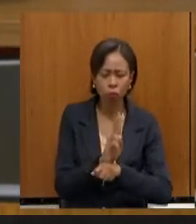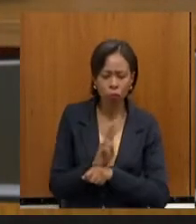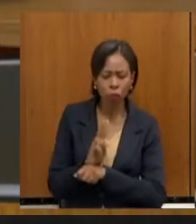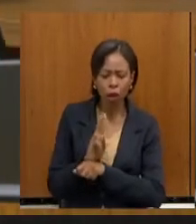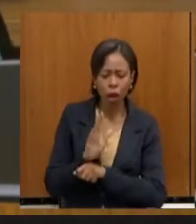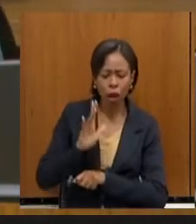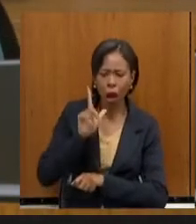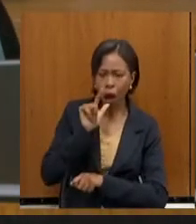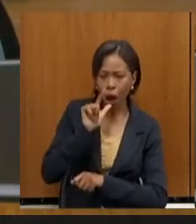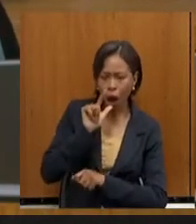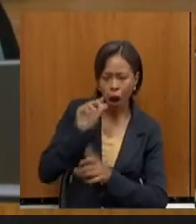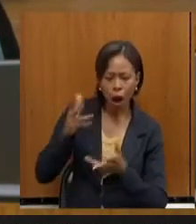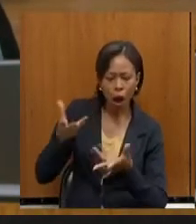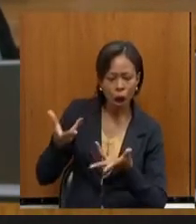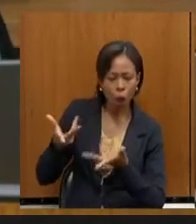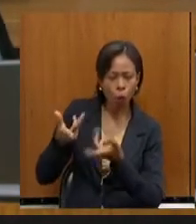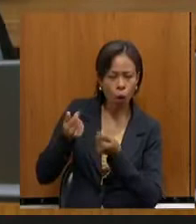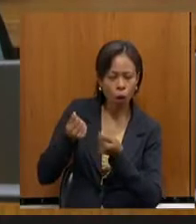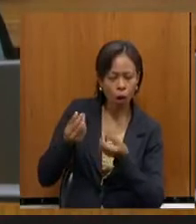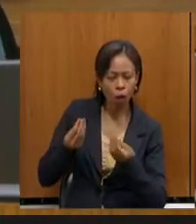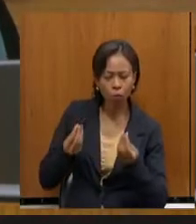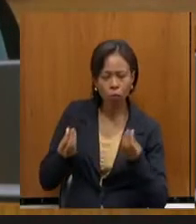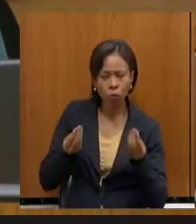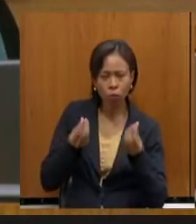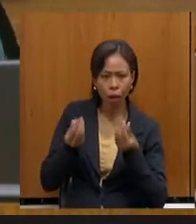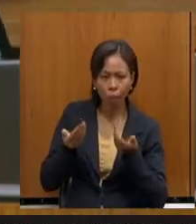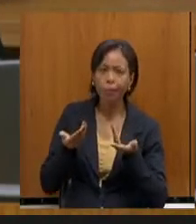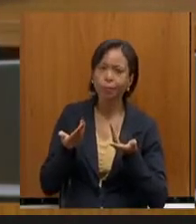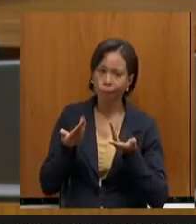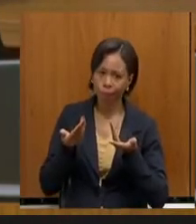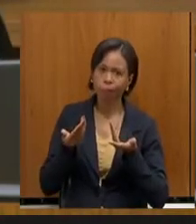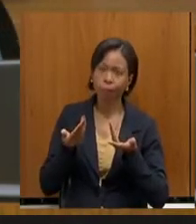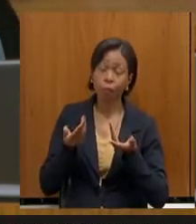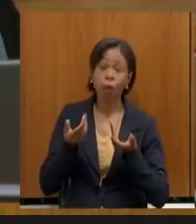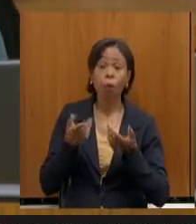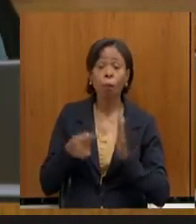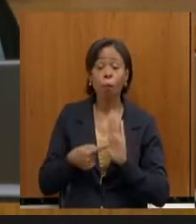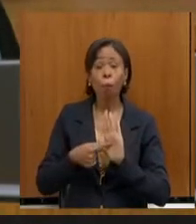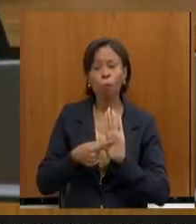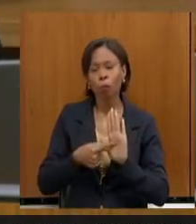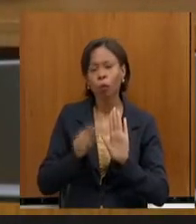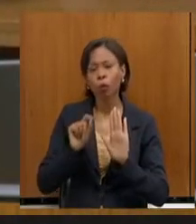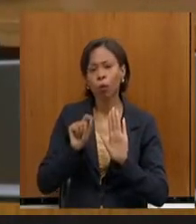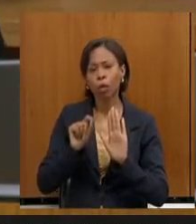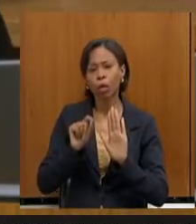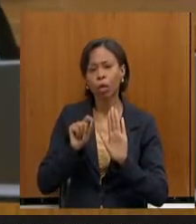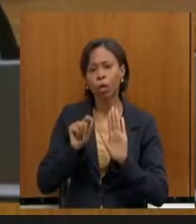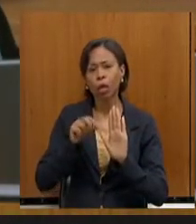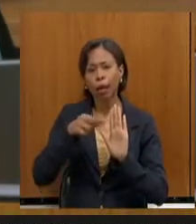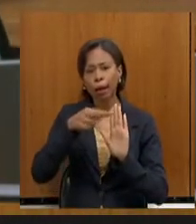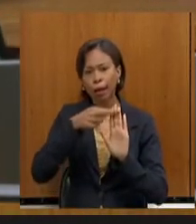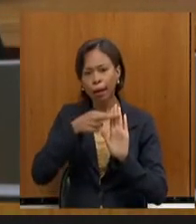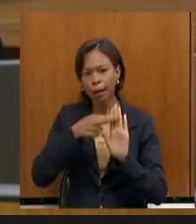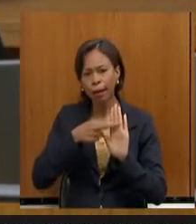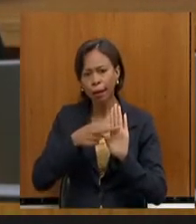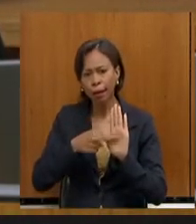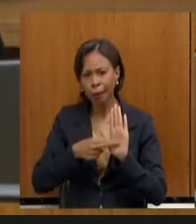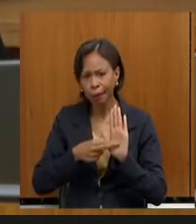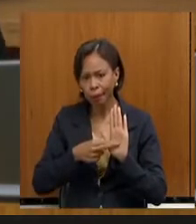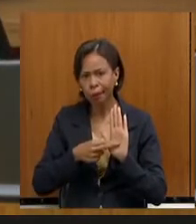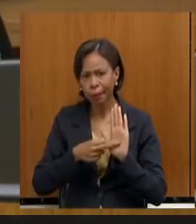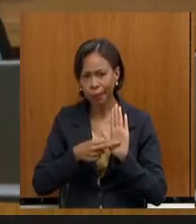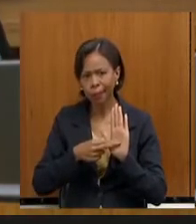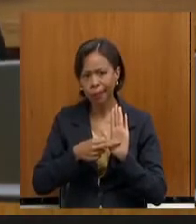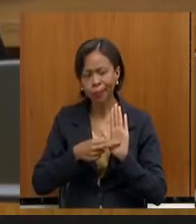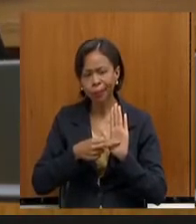conduzido pelo Instituto Mineiro de gestão das águas nos demonstra que o parâmetro que mais viola as normas